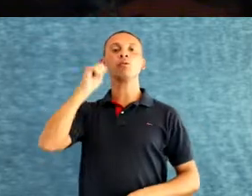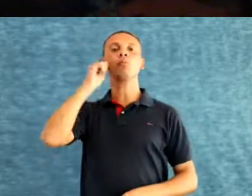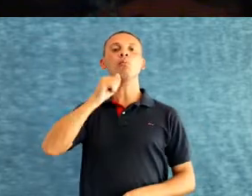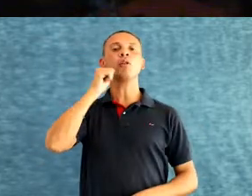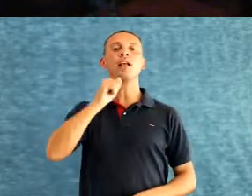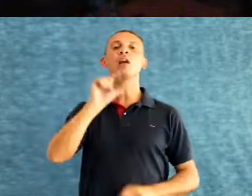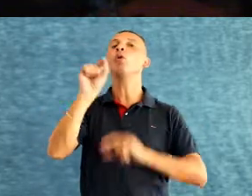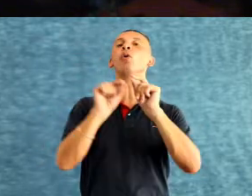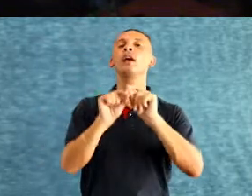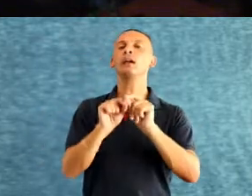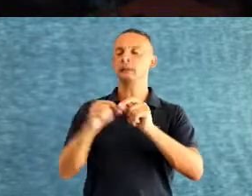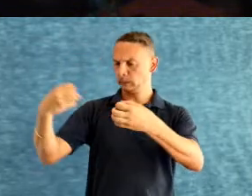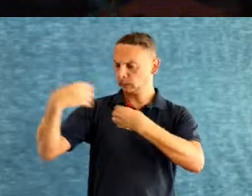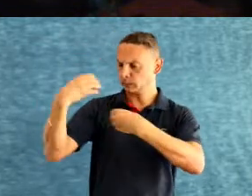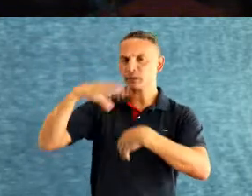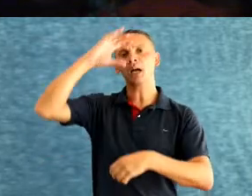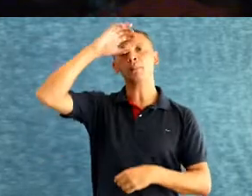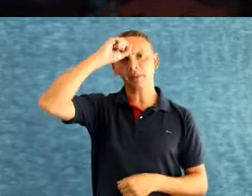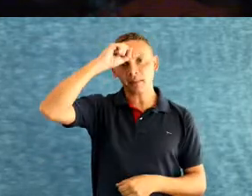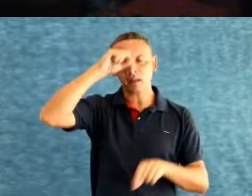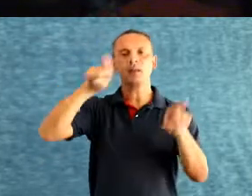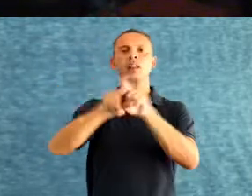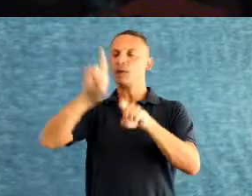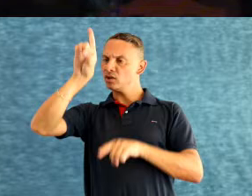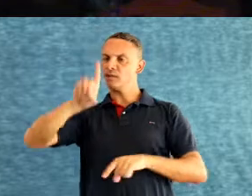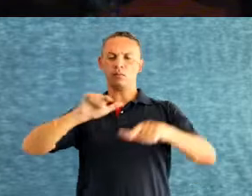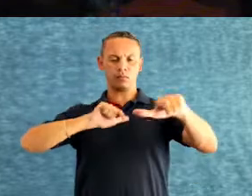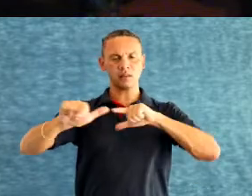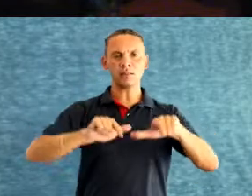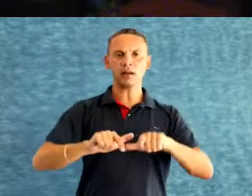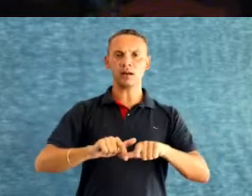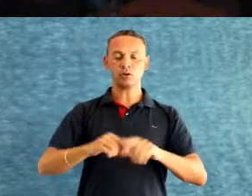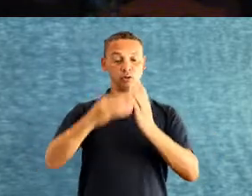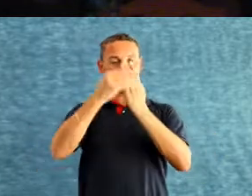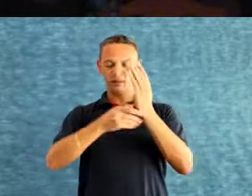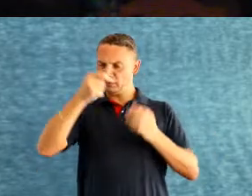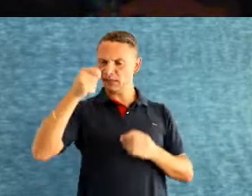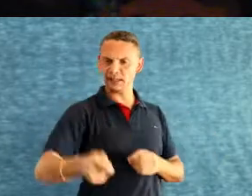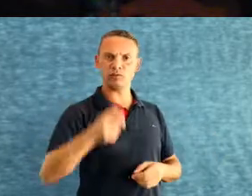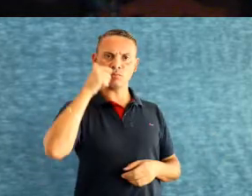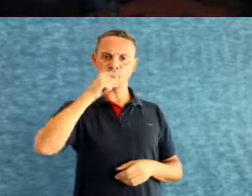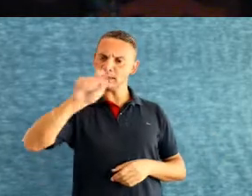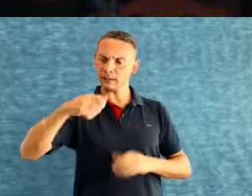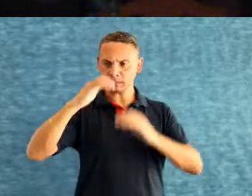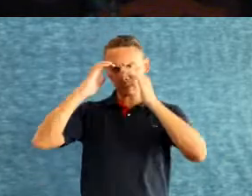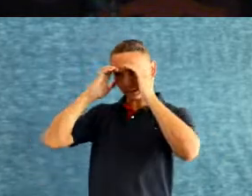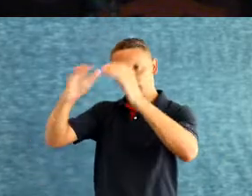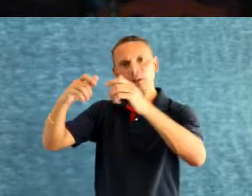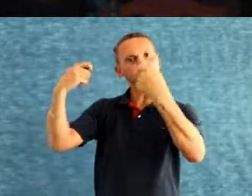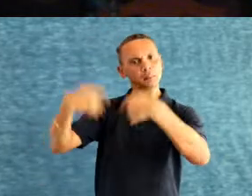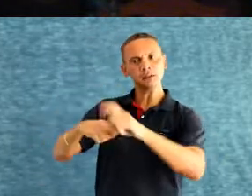trabalho, e exige que elas sejam respeitadas e consideradas como pessoas inteligentes, que havia dúvida sobre